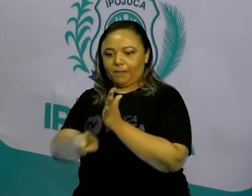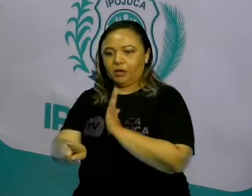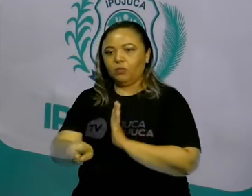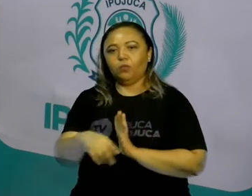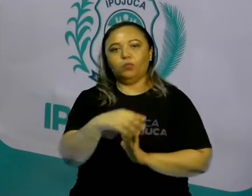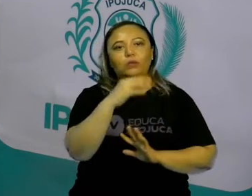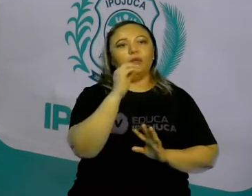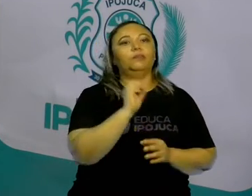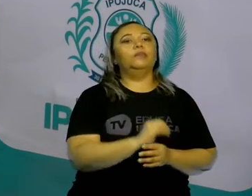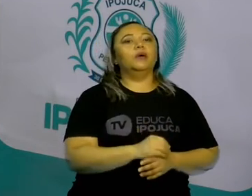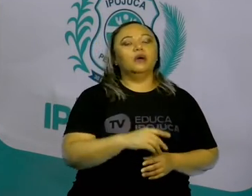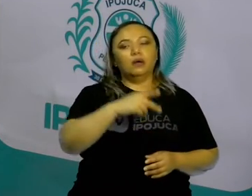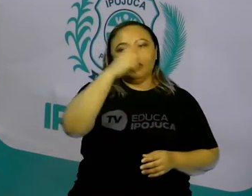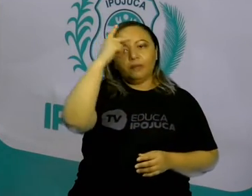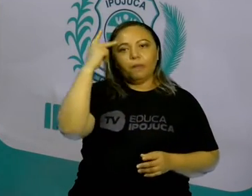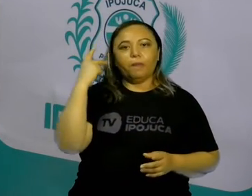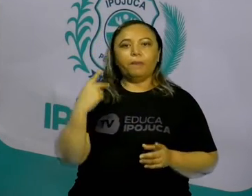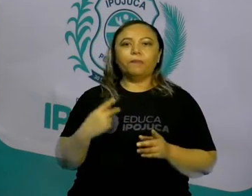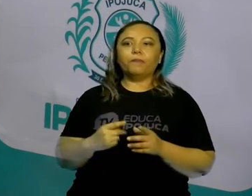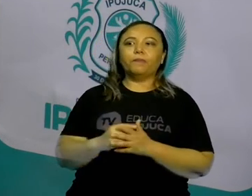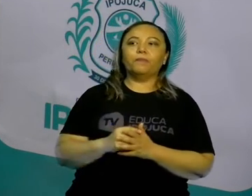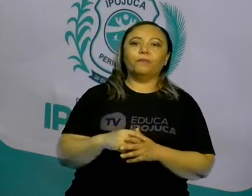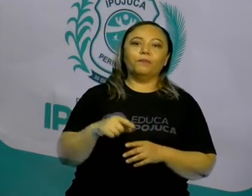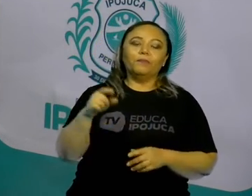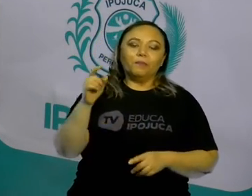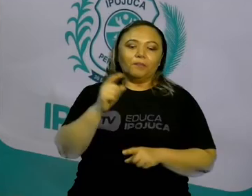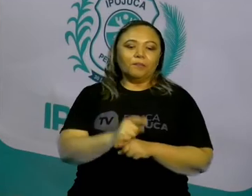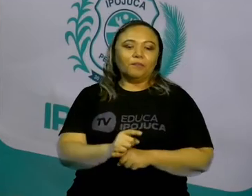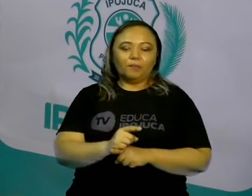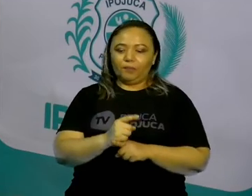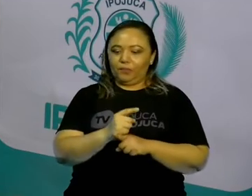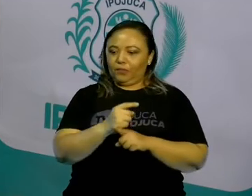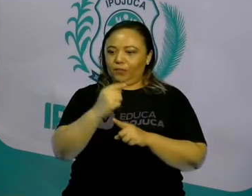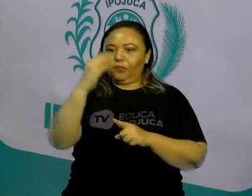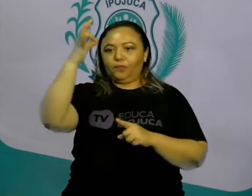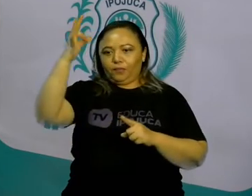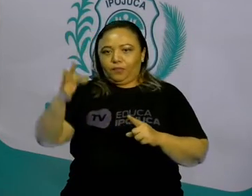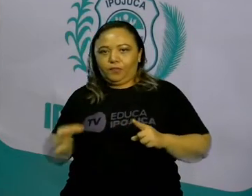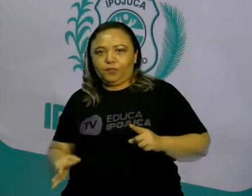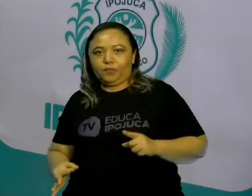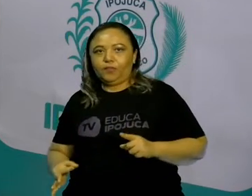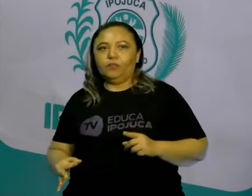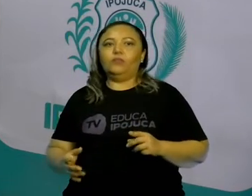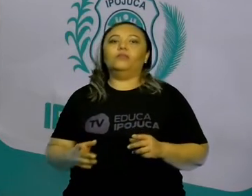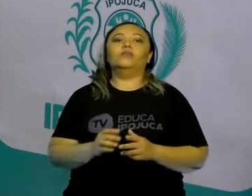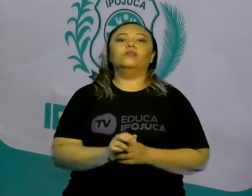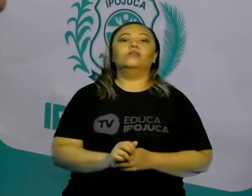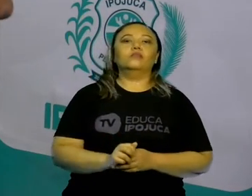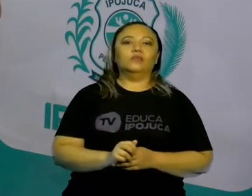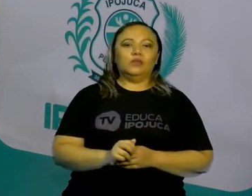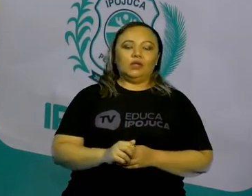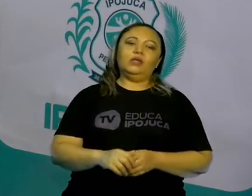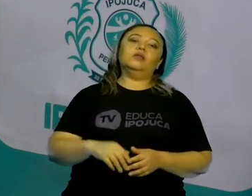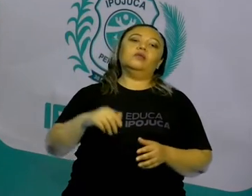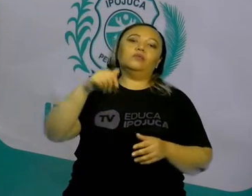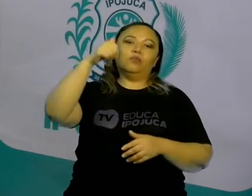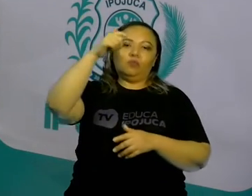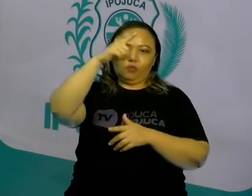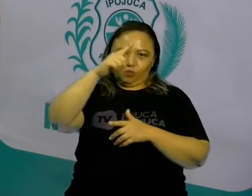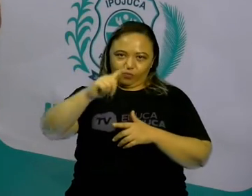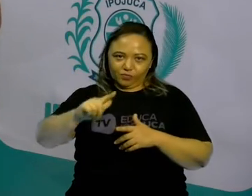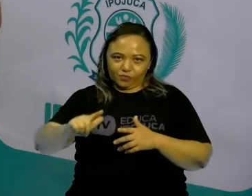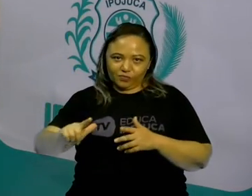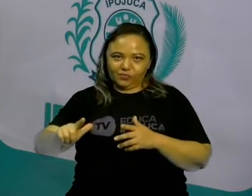banana É sim a pessoa em cada um dos competidores acertar tá habilitado para a próxima etapa